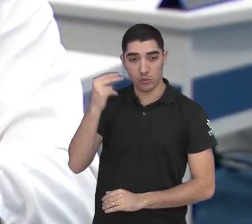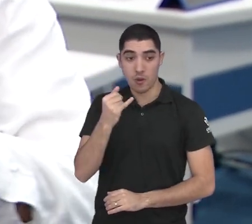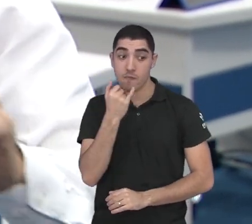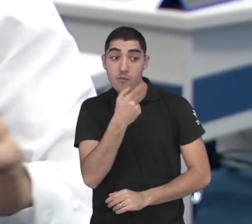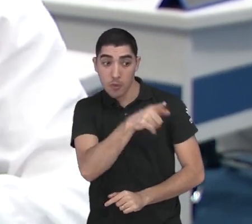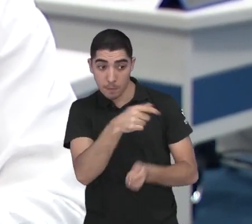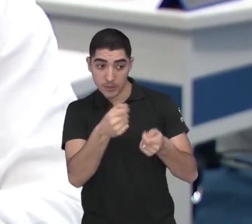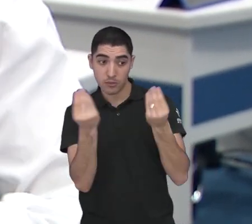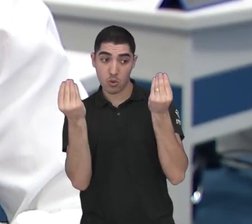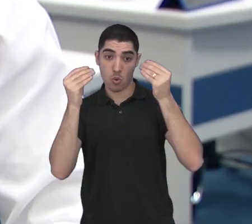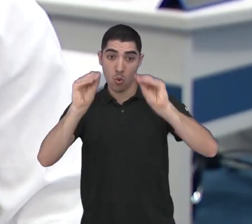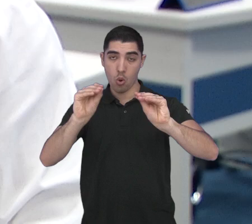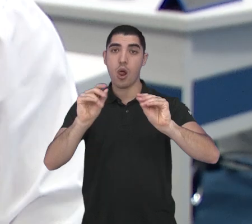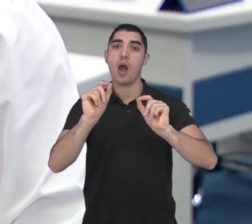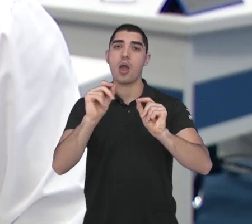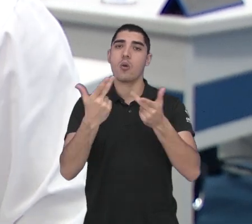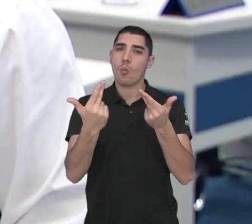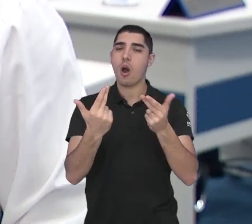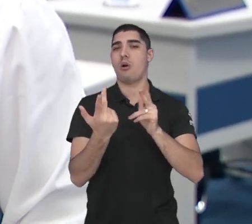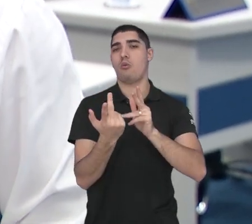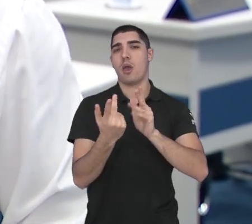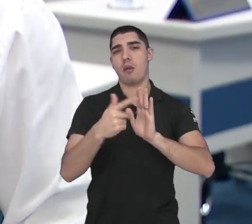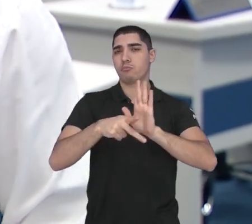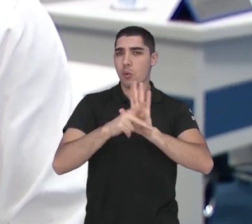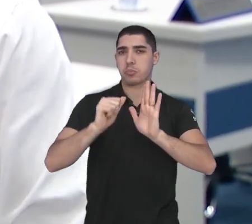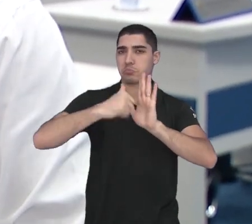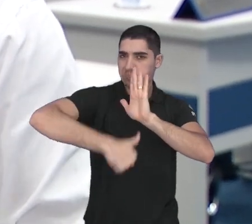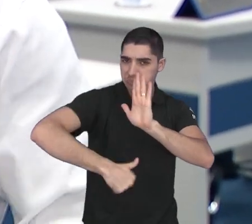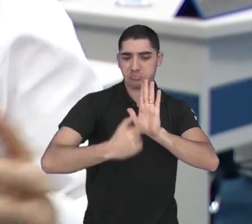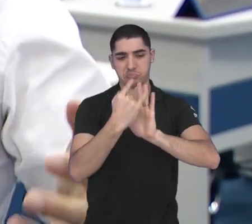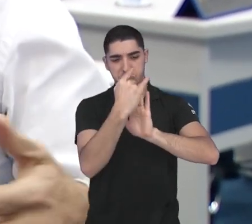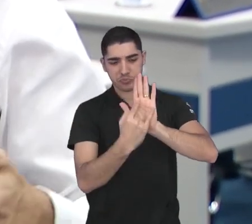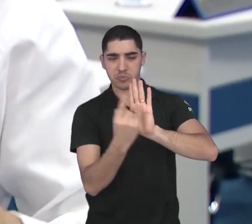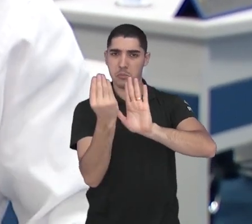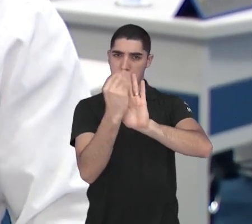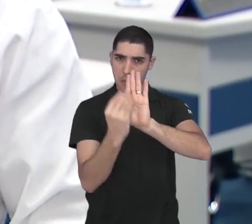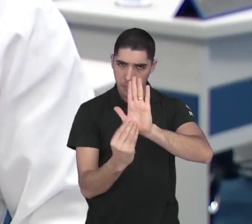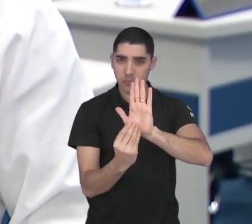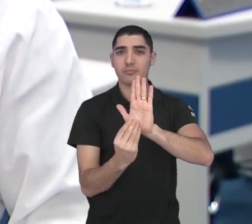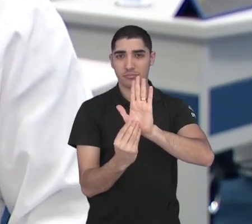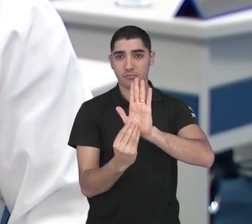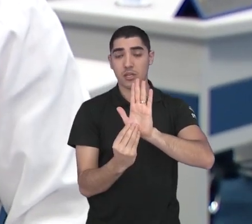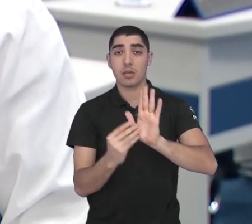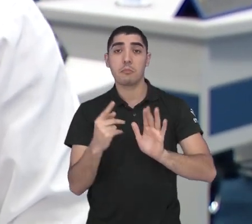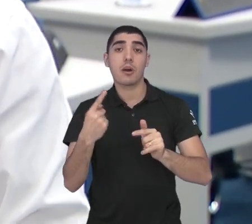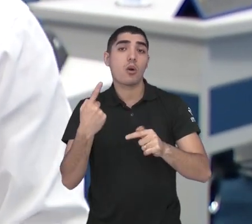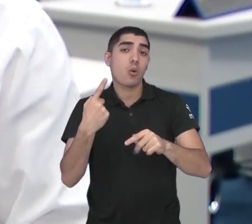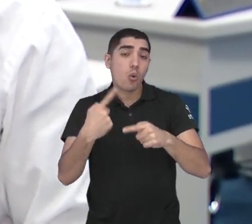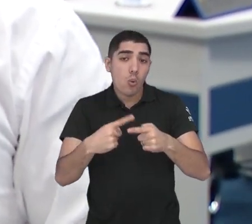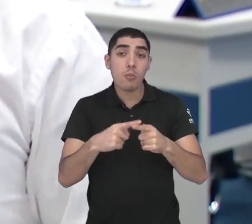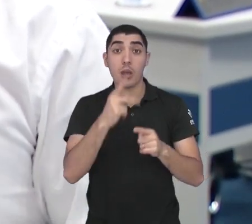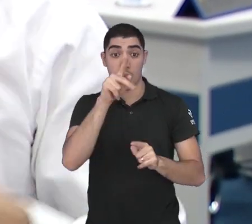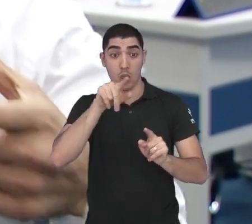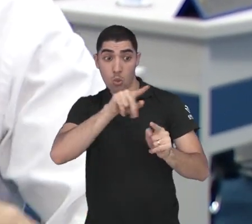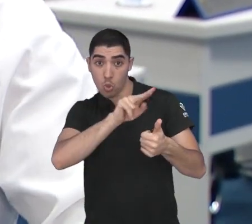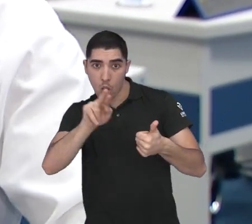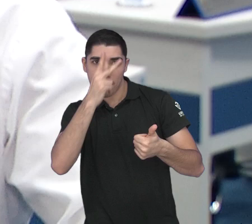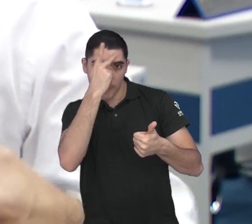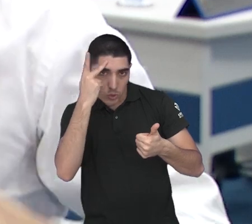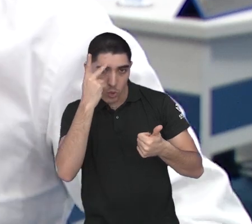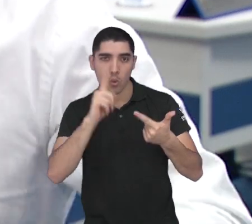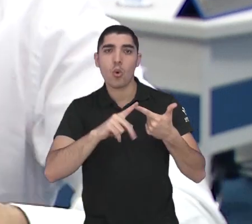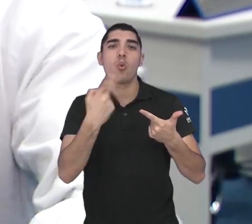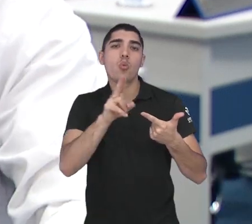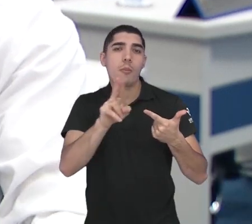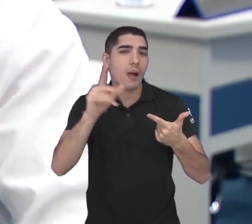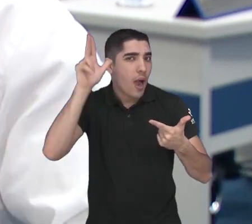pessoa ela entra no cadastro para ela poder ali colocar ali o nome dele e o cavalo, para ver se o cavalo está vacinado, o nome da pessoa e